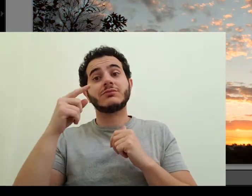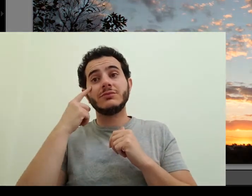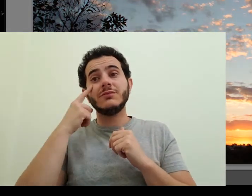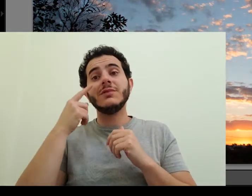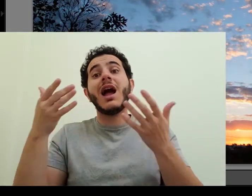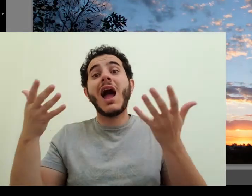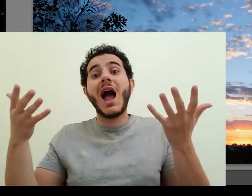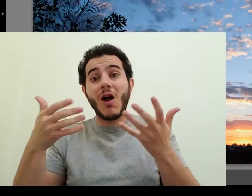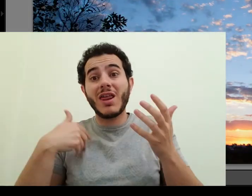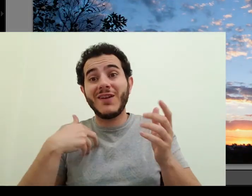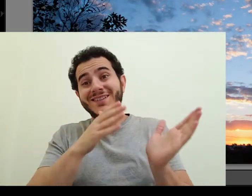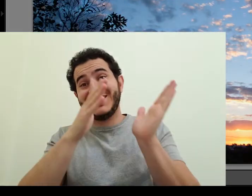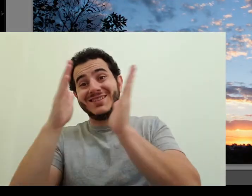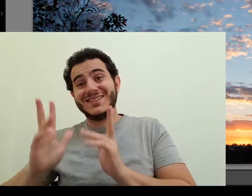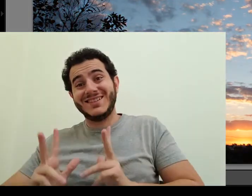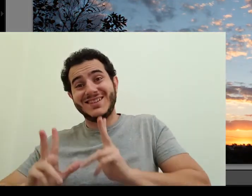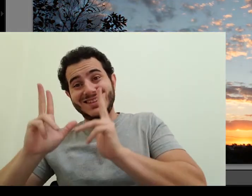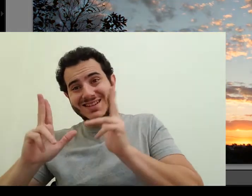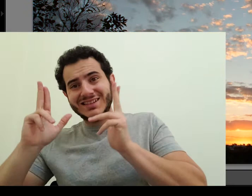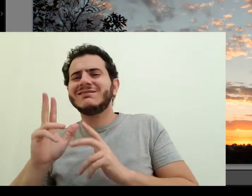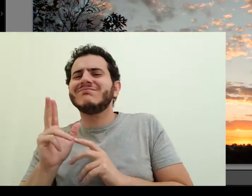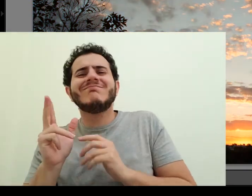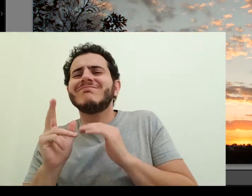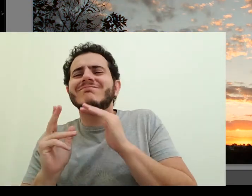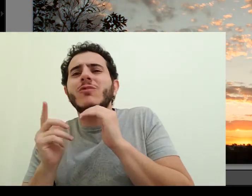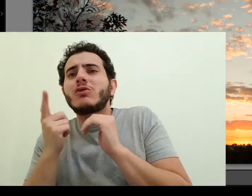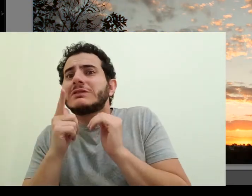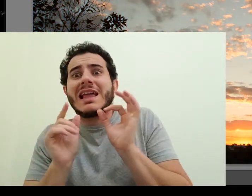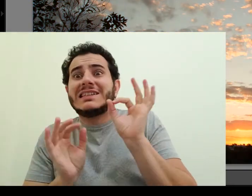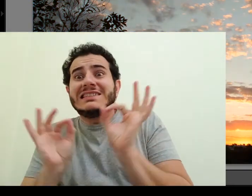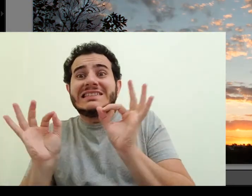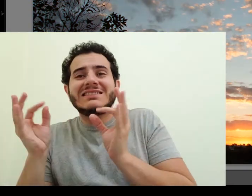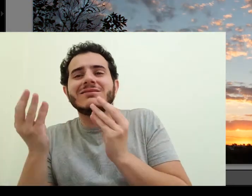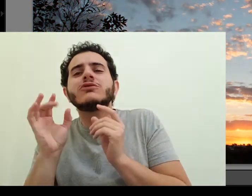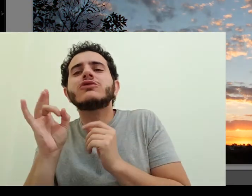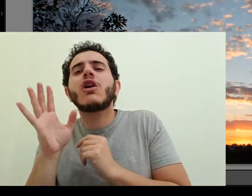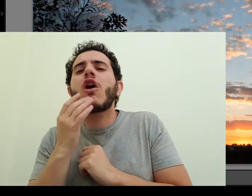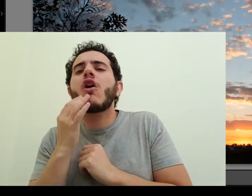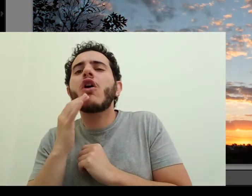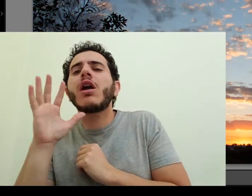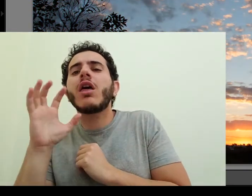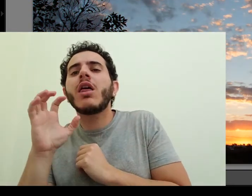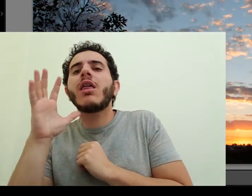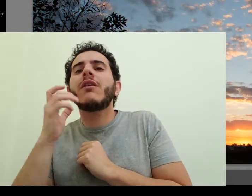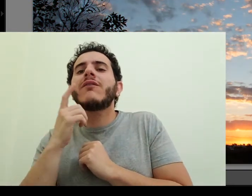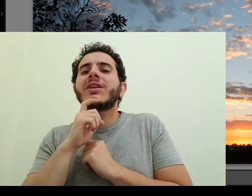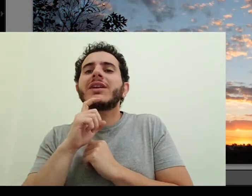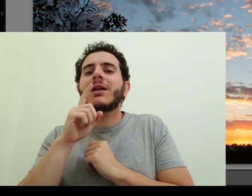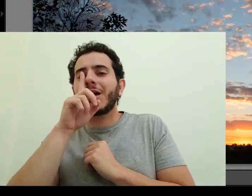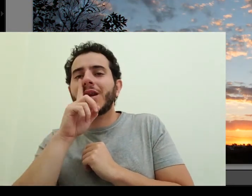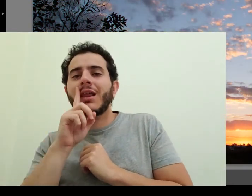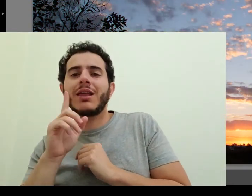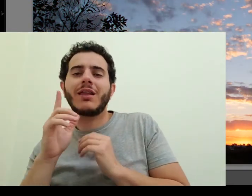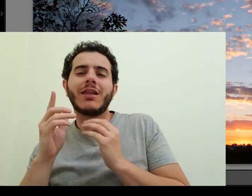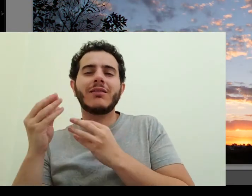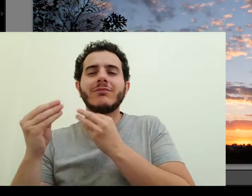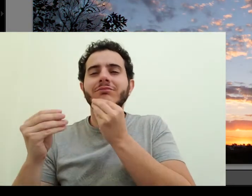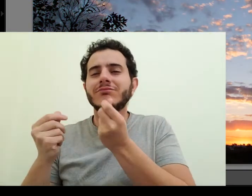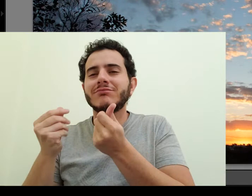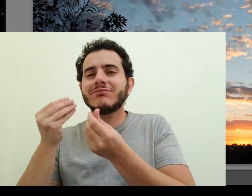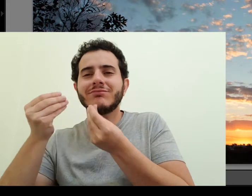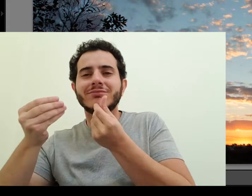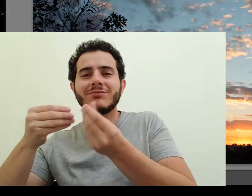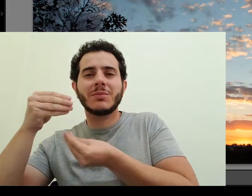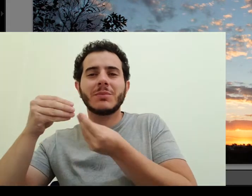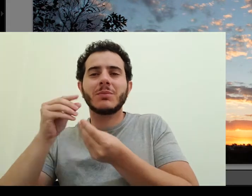adicionando cor azul e cor vermelha, amarela, tá? Ou mesmo colorindo aqui, ó, com